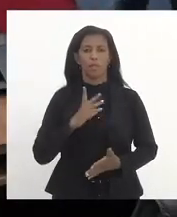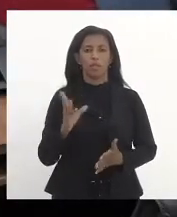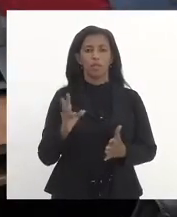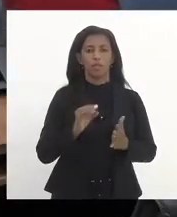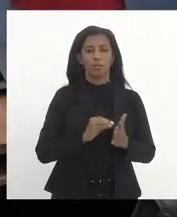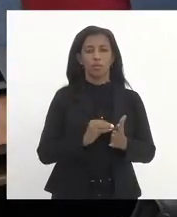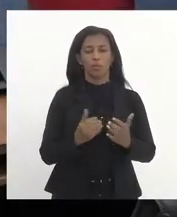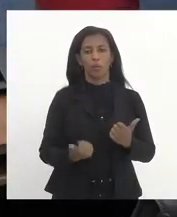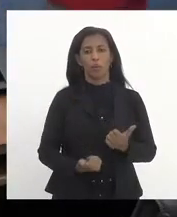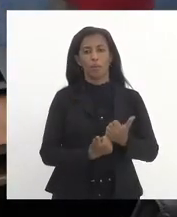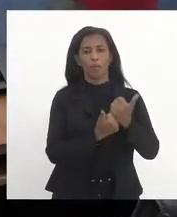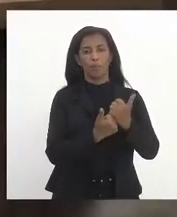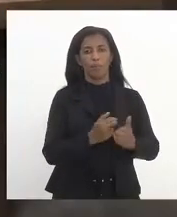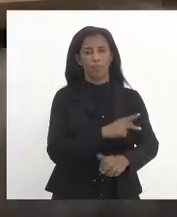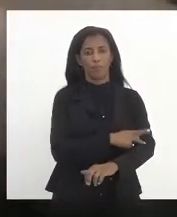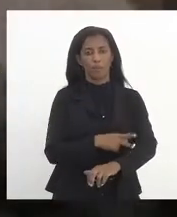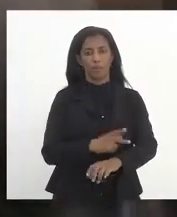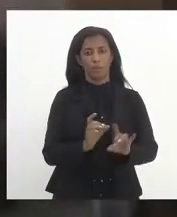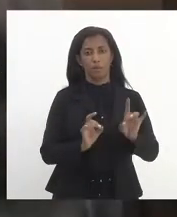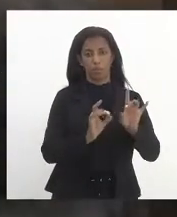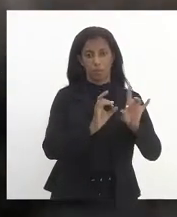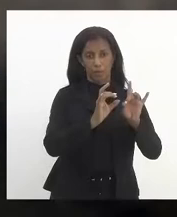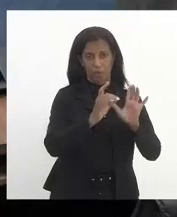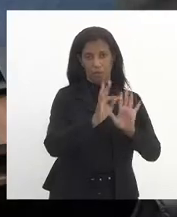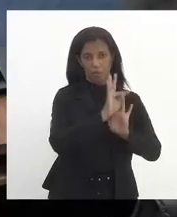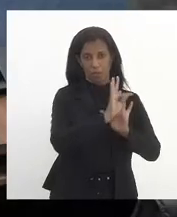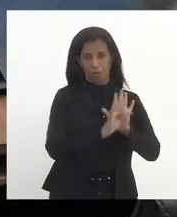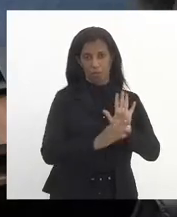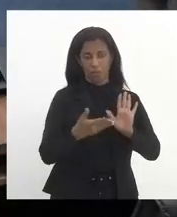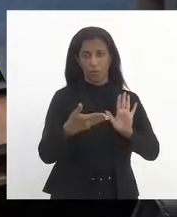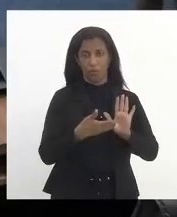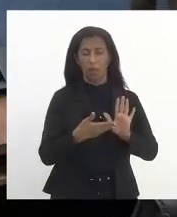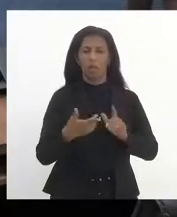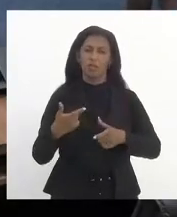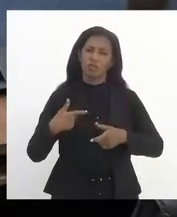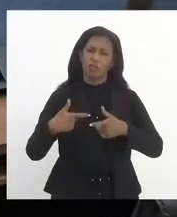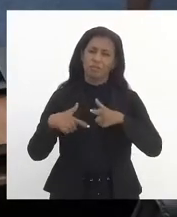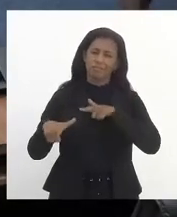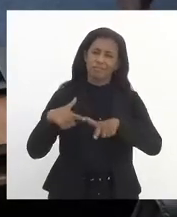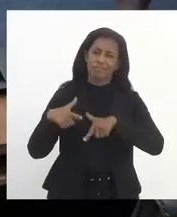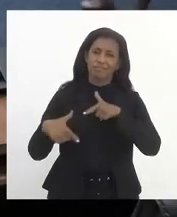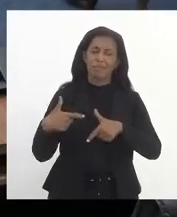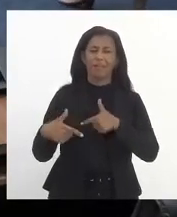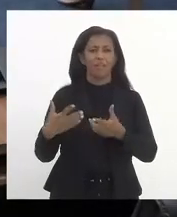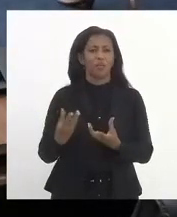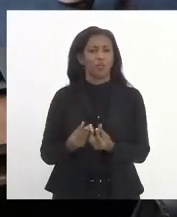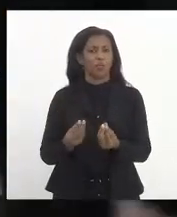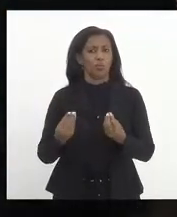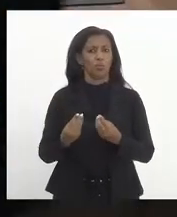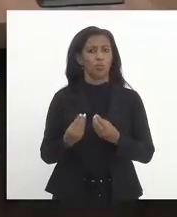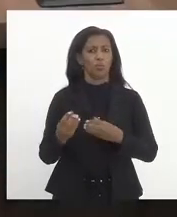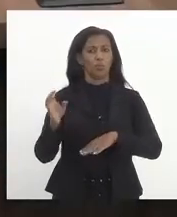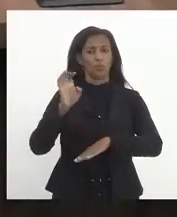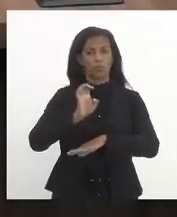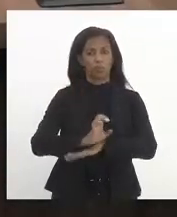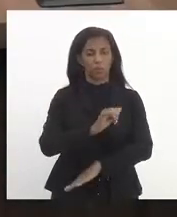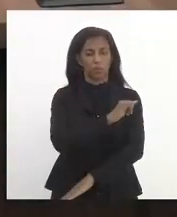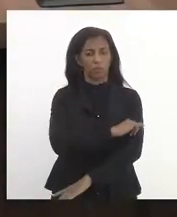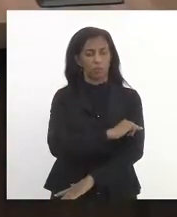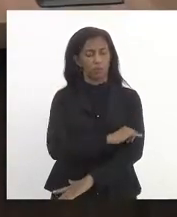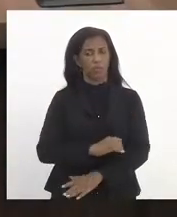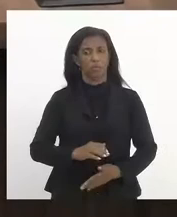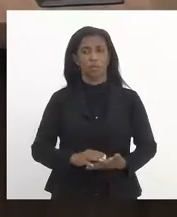Estadual de Apoio Pedagógico Especializado na forma que menciona. A gente tem lutado muito para que, na Rede Estadual de Educação do Rio de